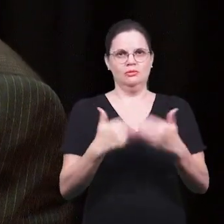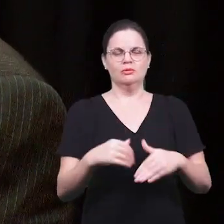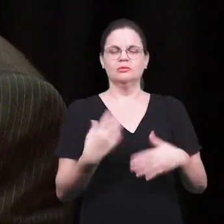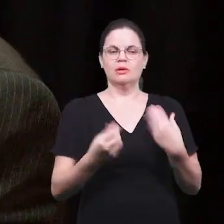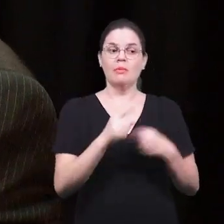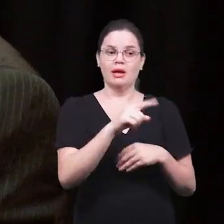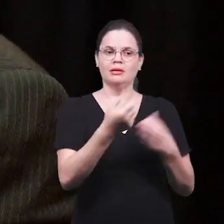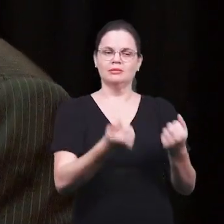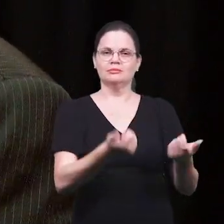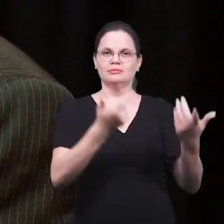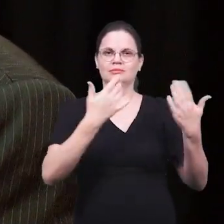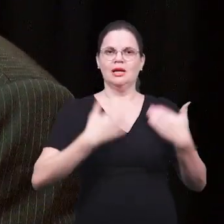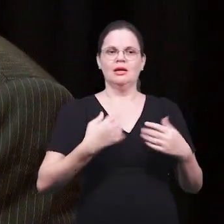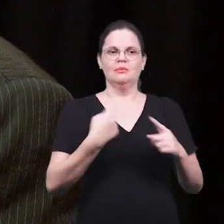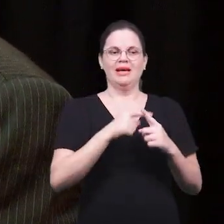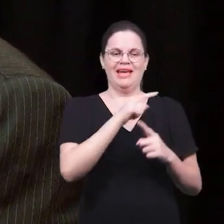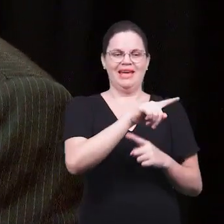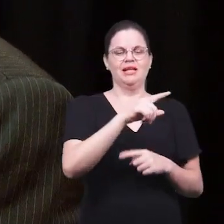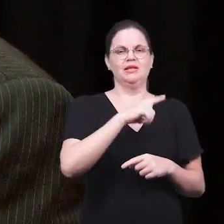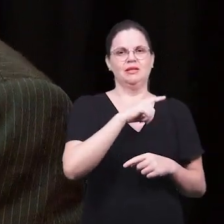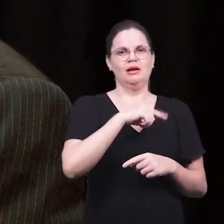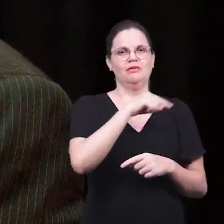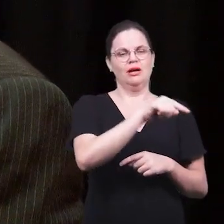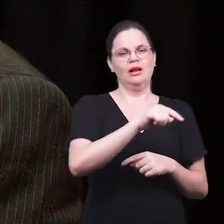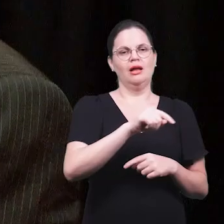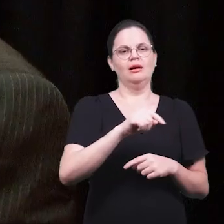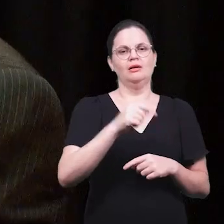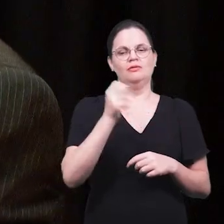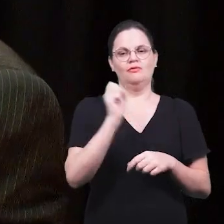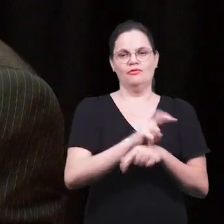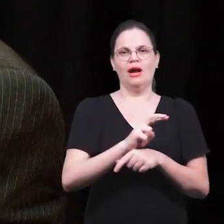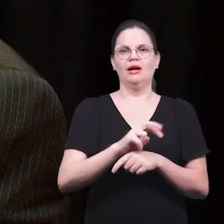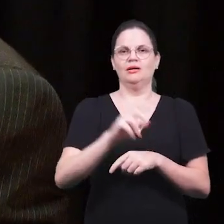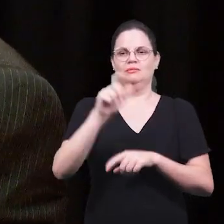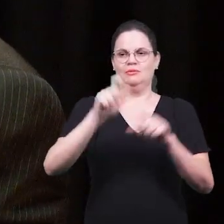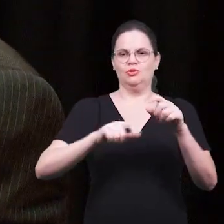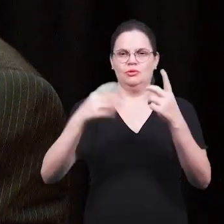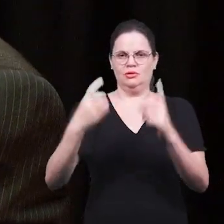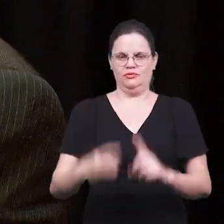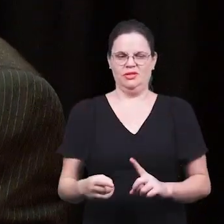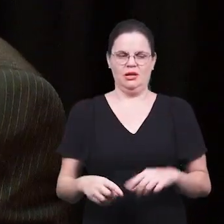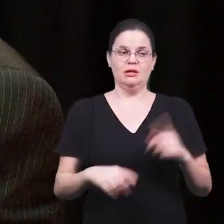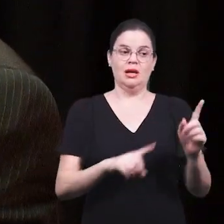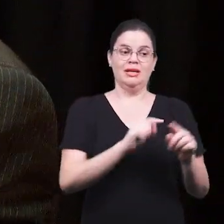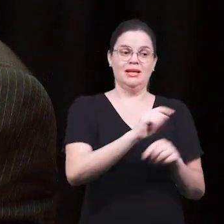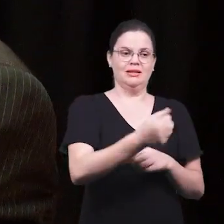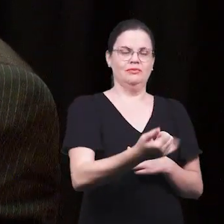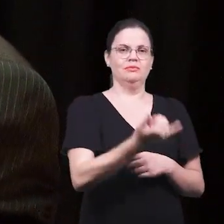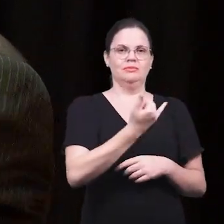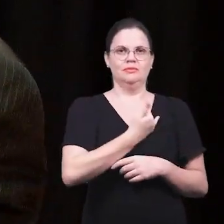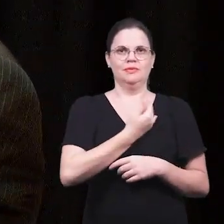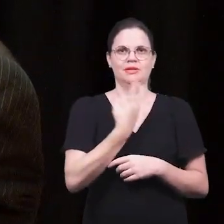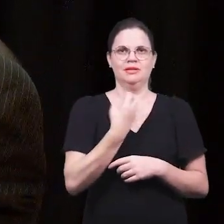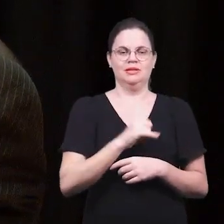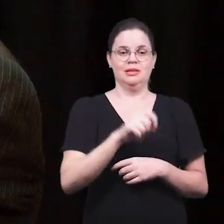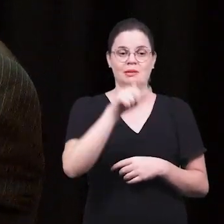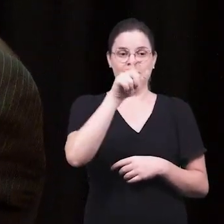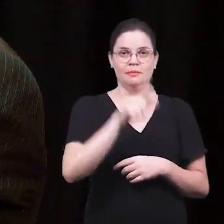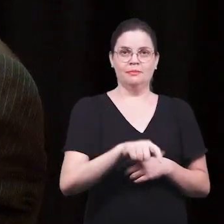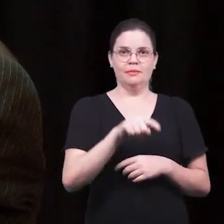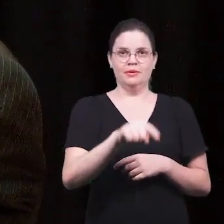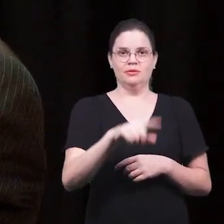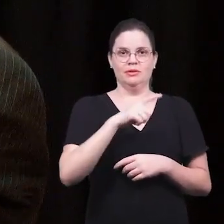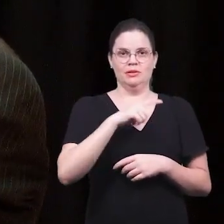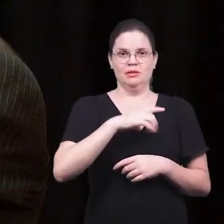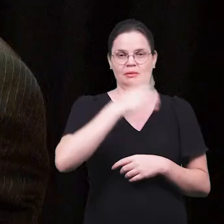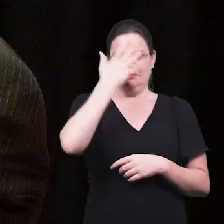de portadores de necessidades especiais, e ele me contou a estratégia que ele tinha para que o candidato que estava como